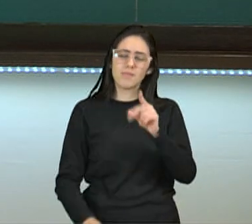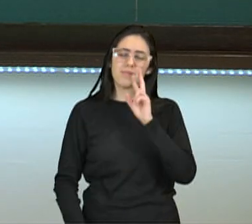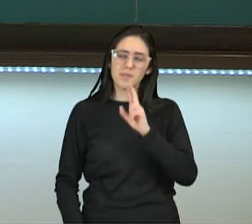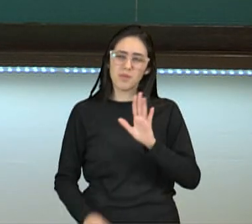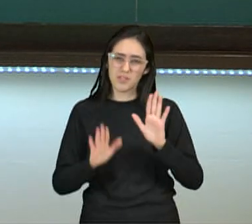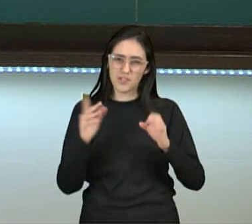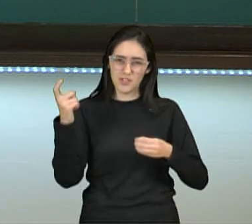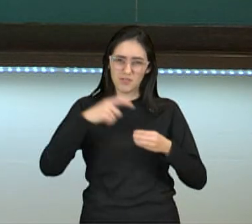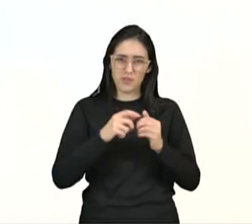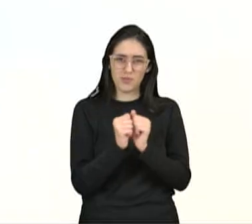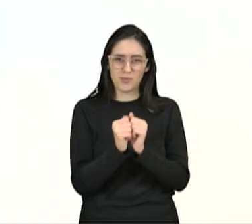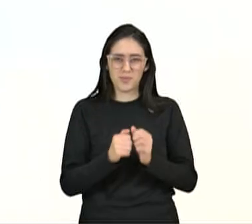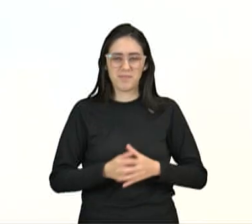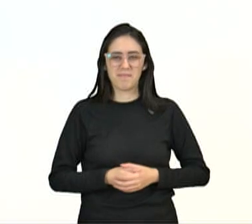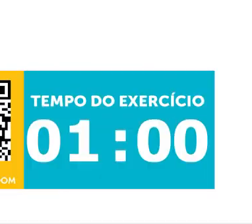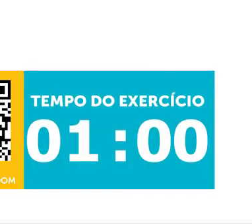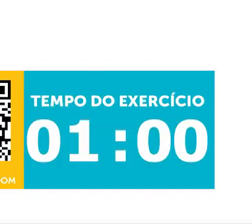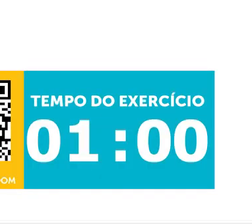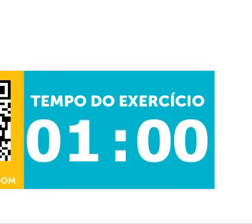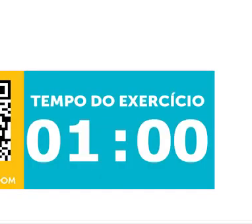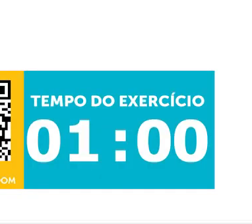gente já volta para corrigir.